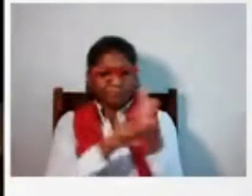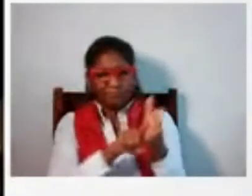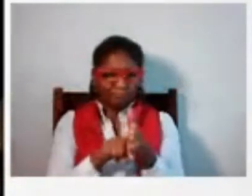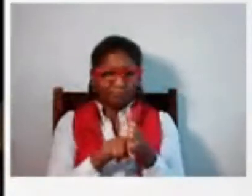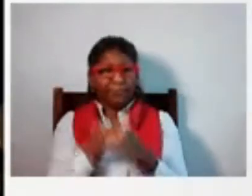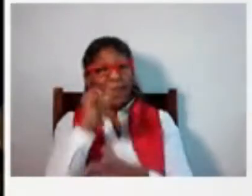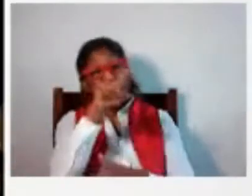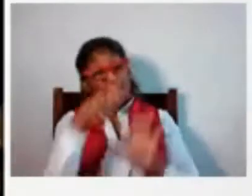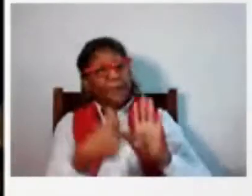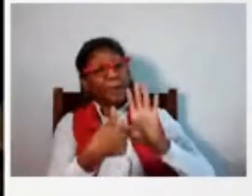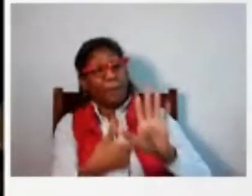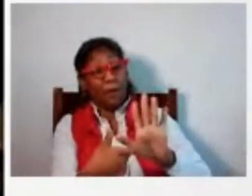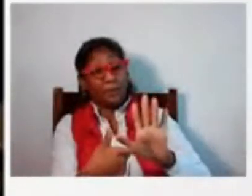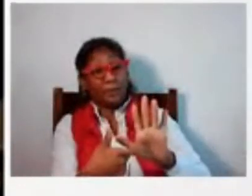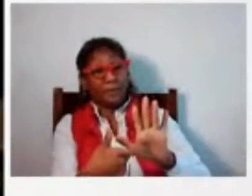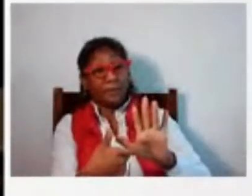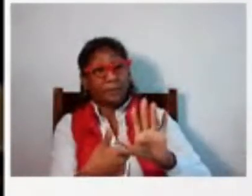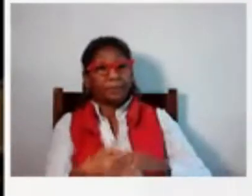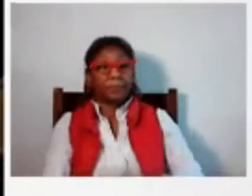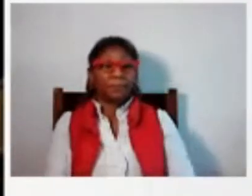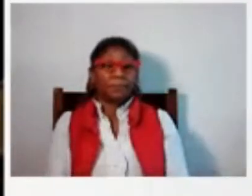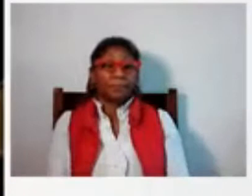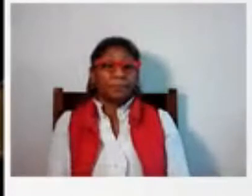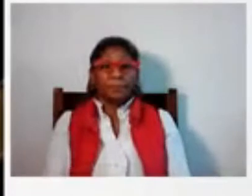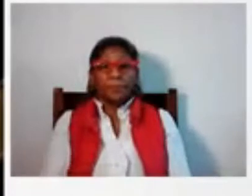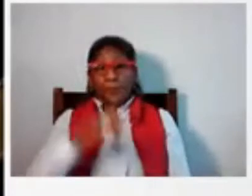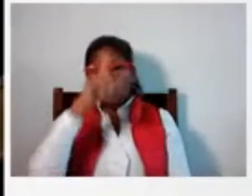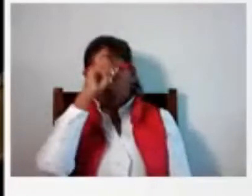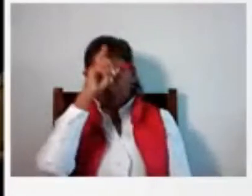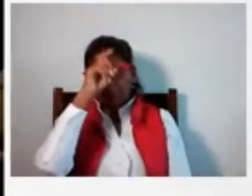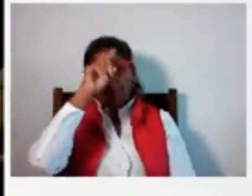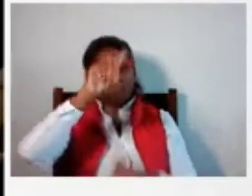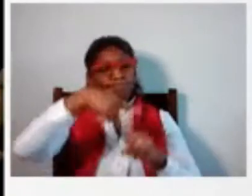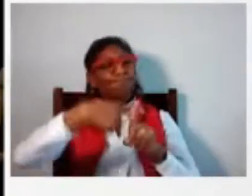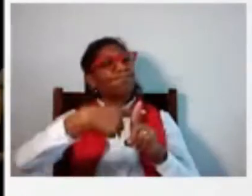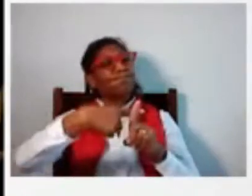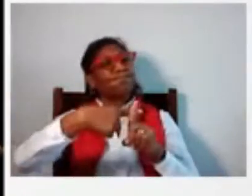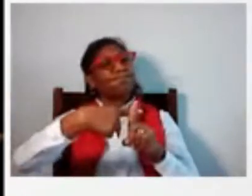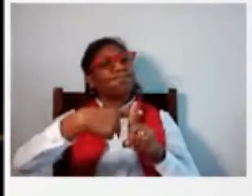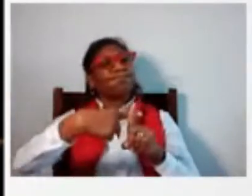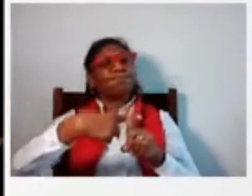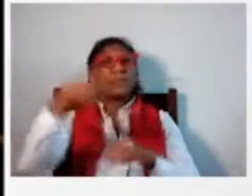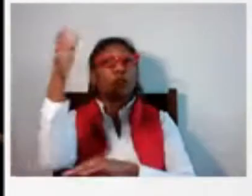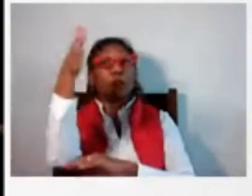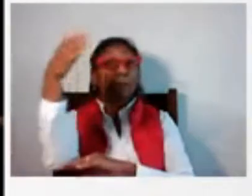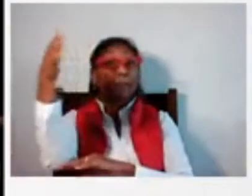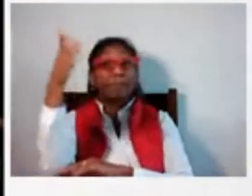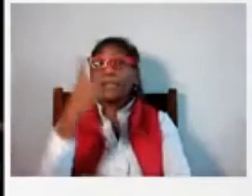aqui, nas hospitalizações confirmadas proporcionalmente à população, dá uma bandeira